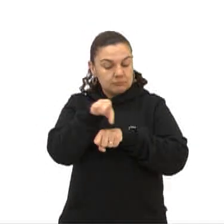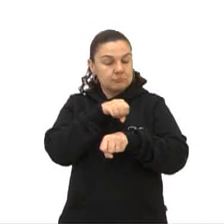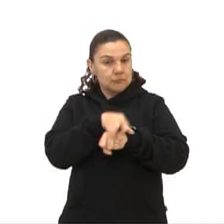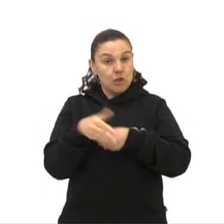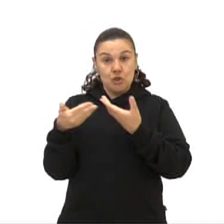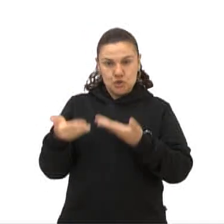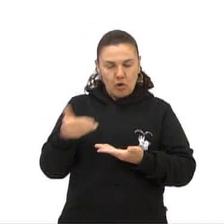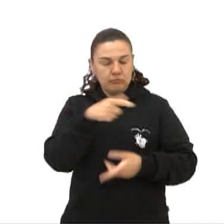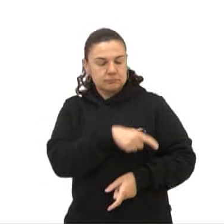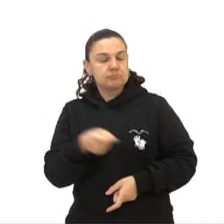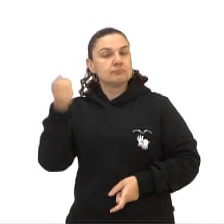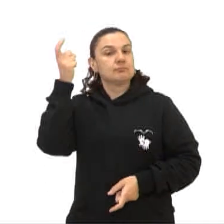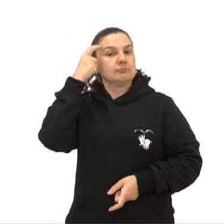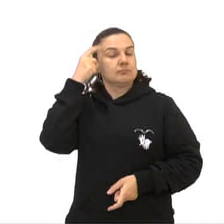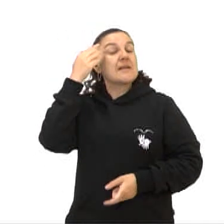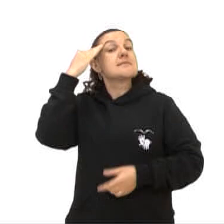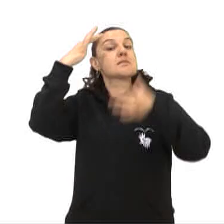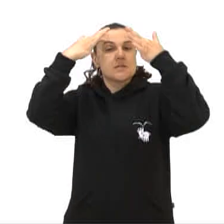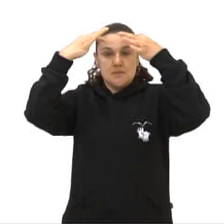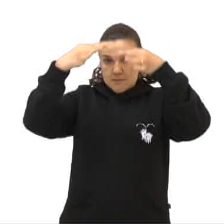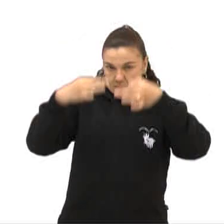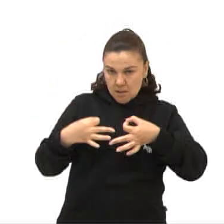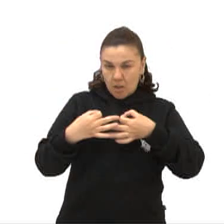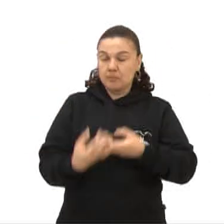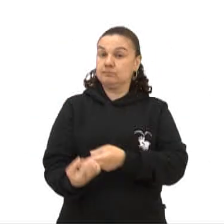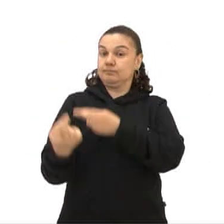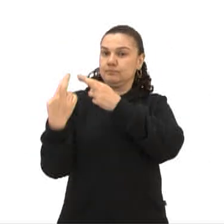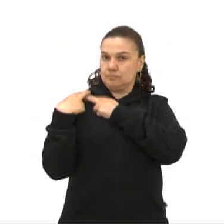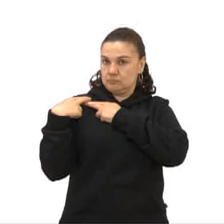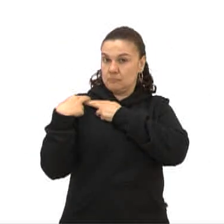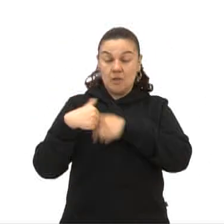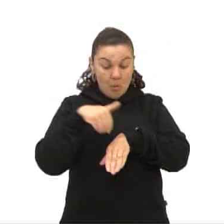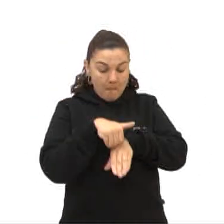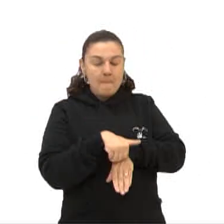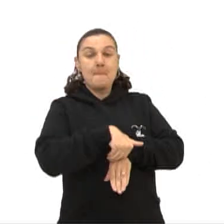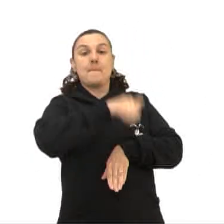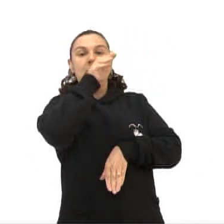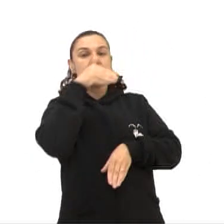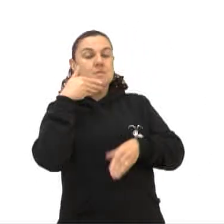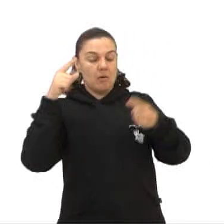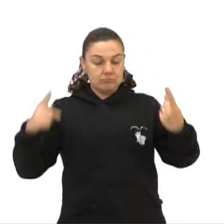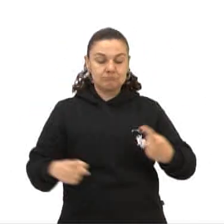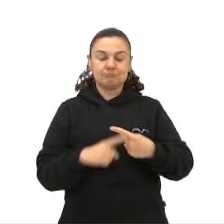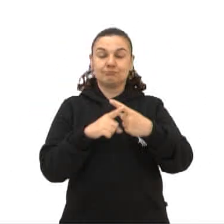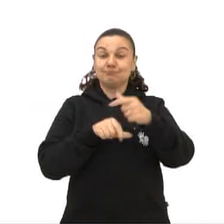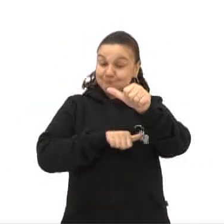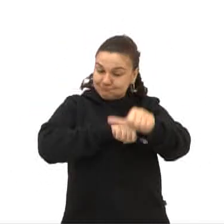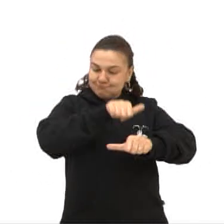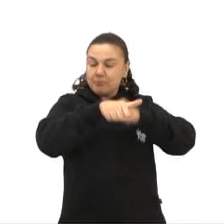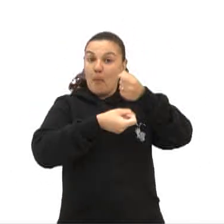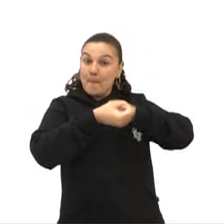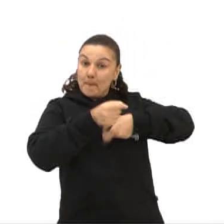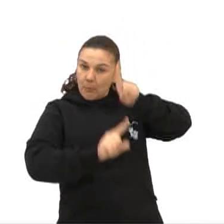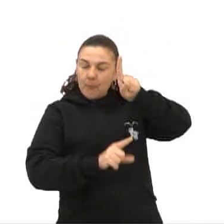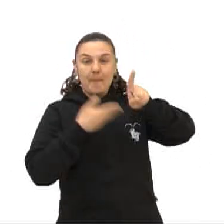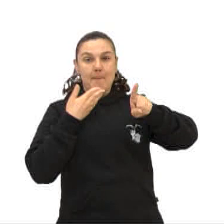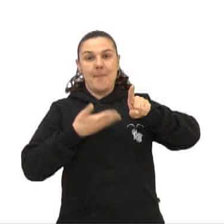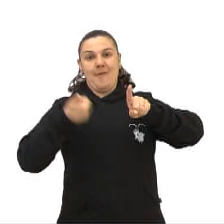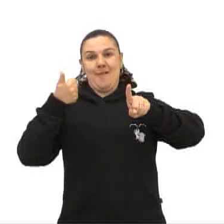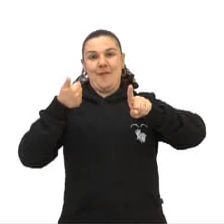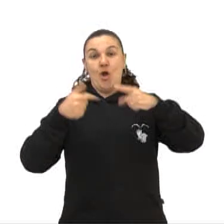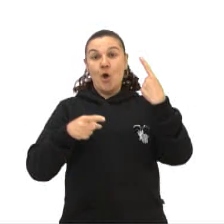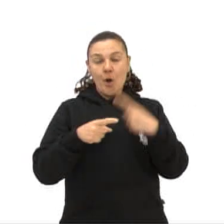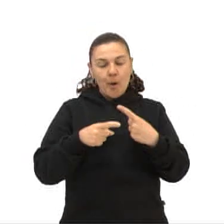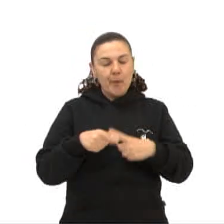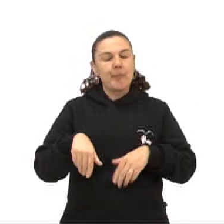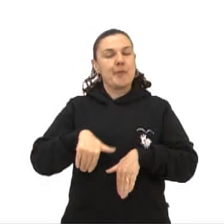estão conscientes da sua responsabilidade, mais nós teremos transformação. Porque os